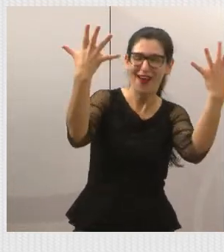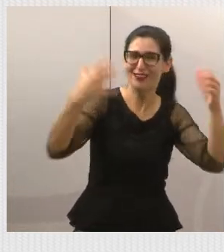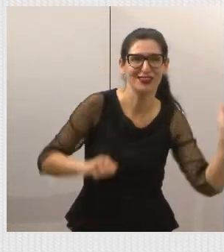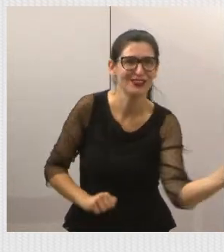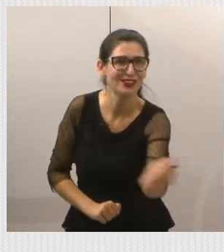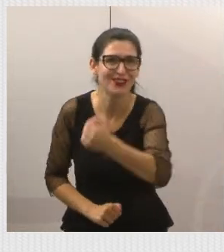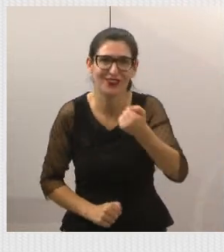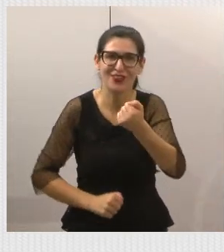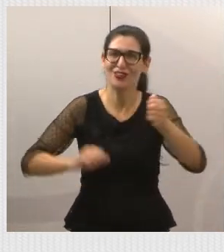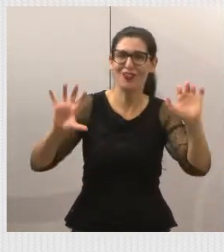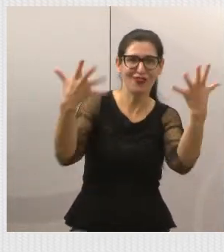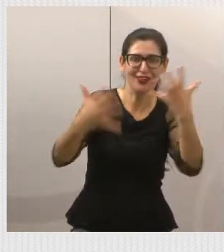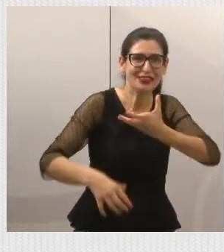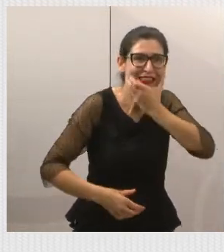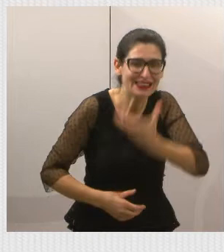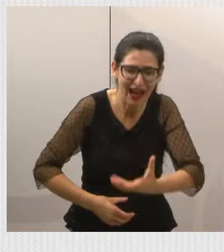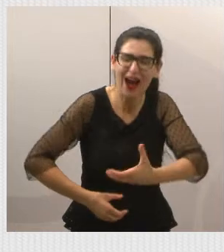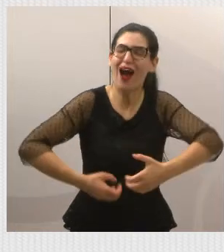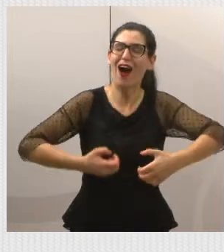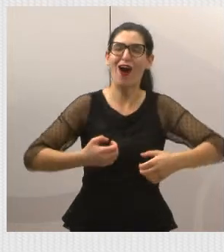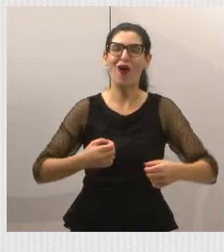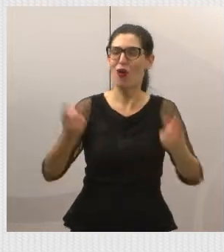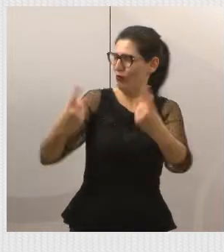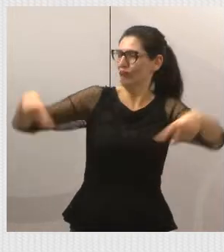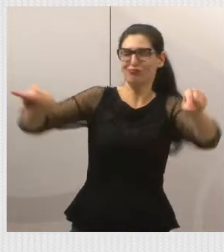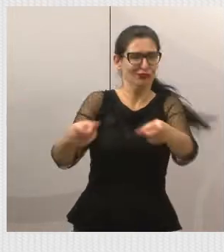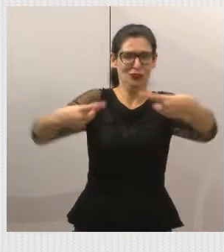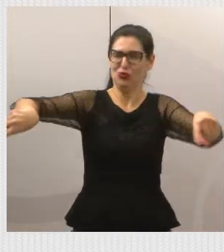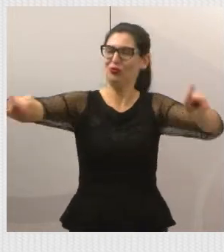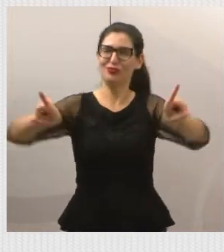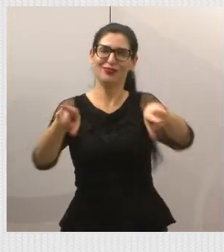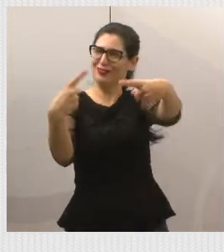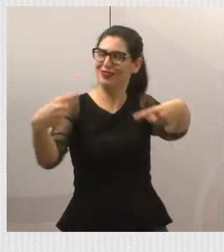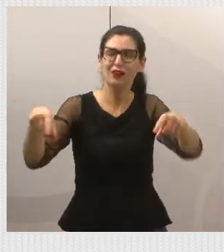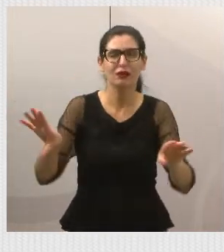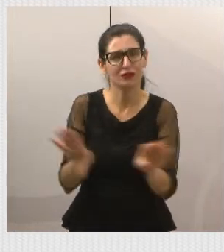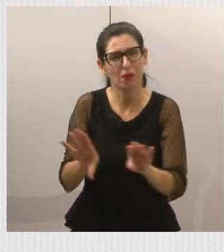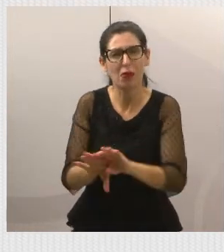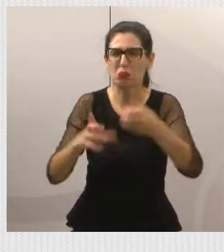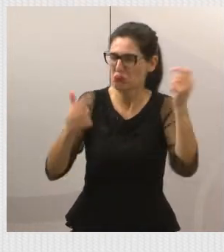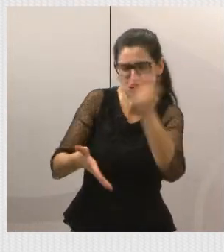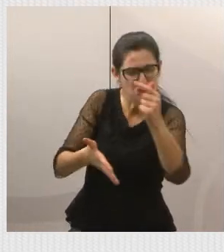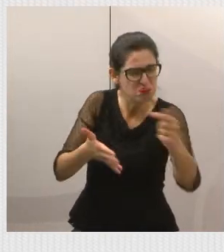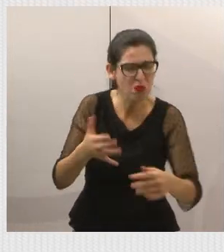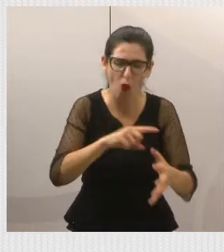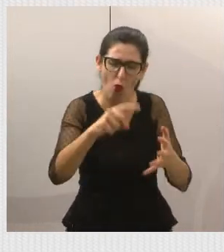do MAVE, Festival do Blues, dentre outras atividades da Fundação Cultural.